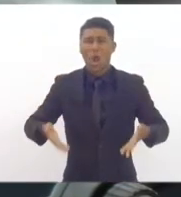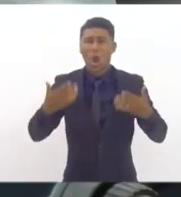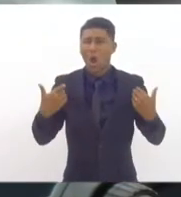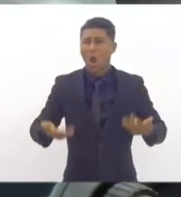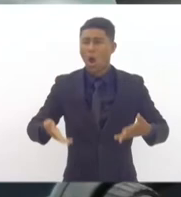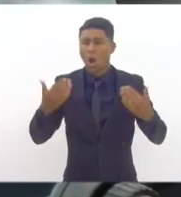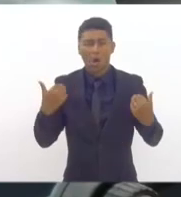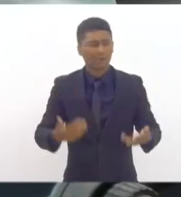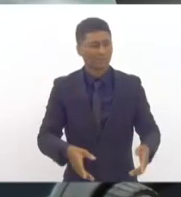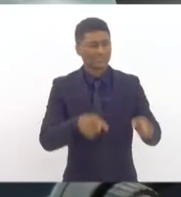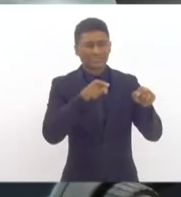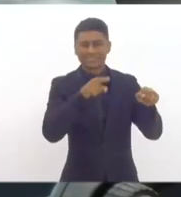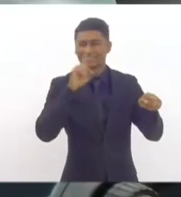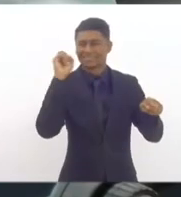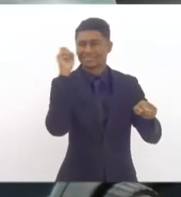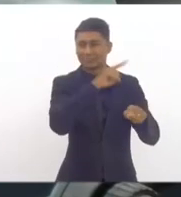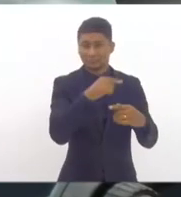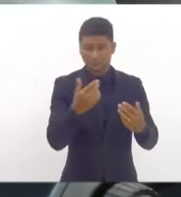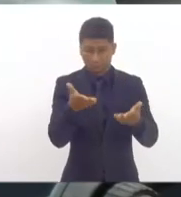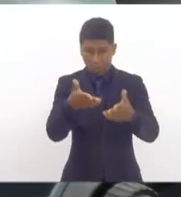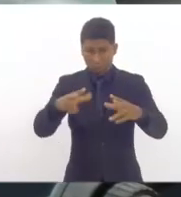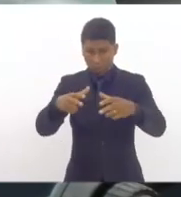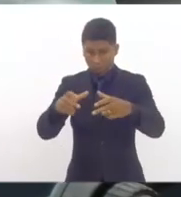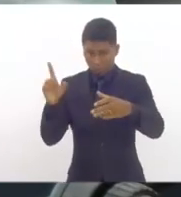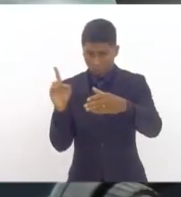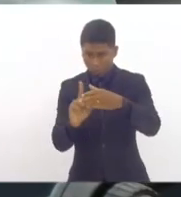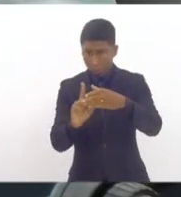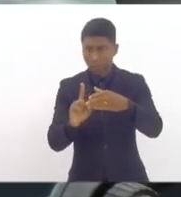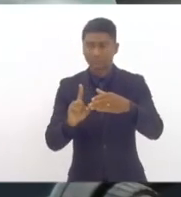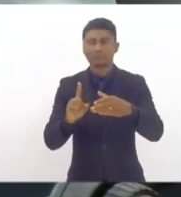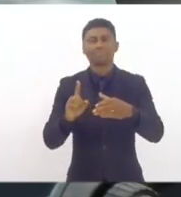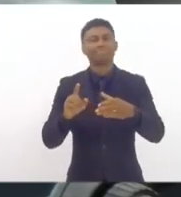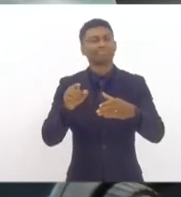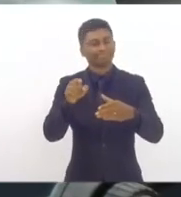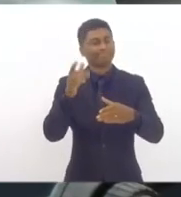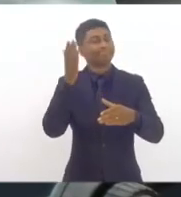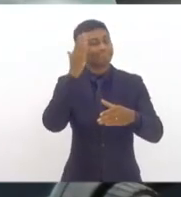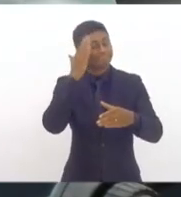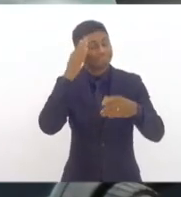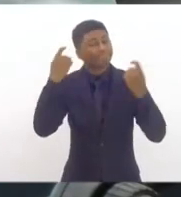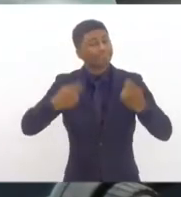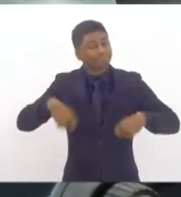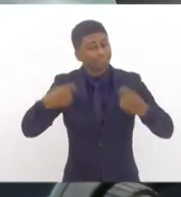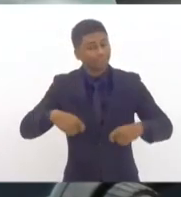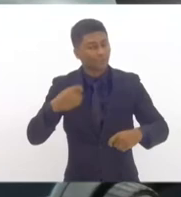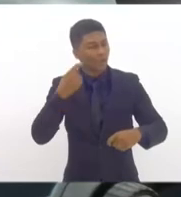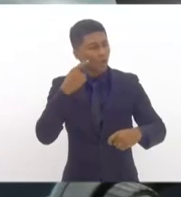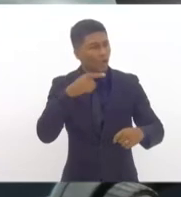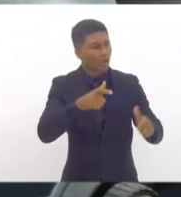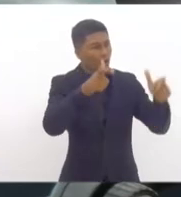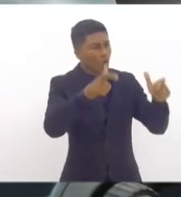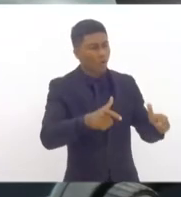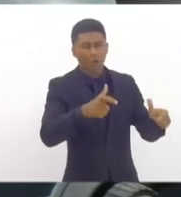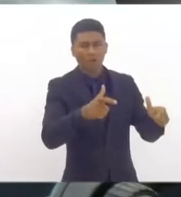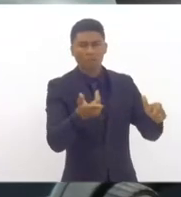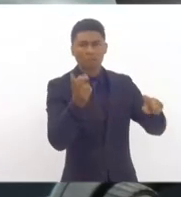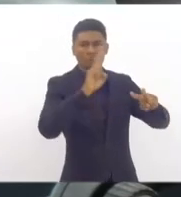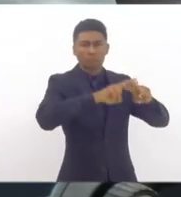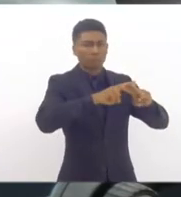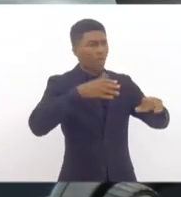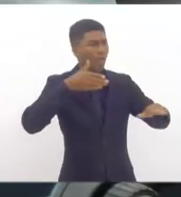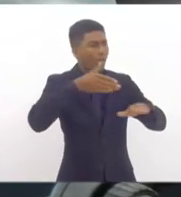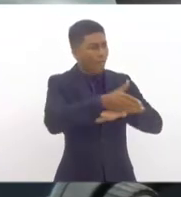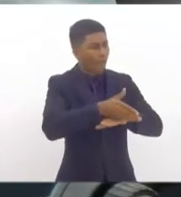para você ser do mecanismo, você tem que saber que você vai ver a cadeia cheia, a cadeia superlotada. Você vai entrar numa cela com várias pessoas que estão